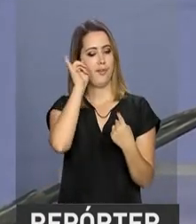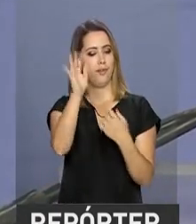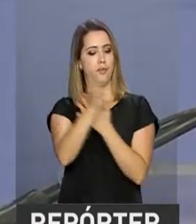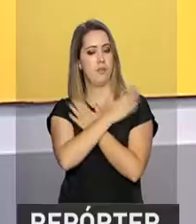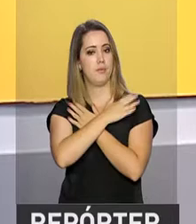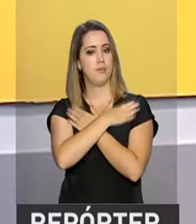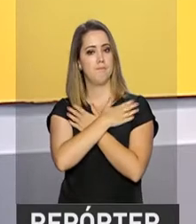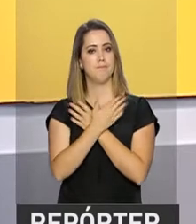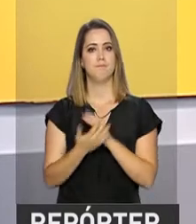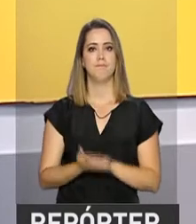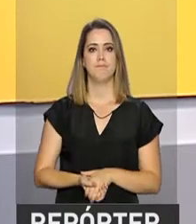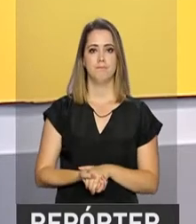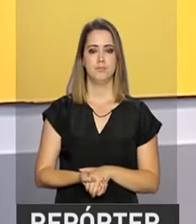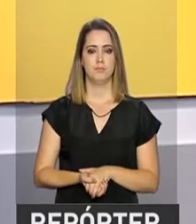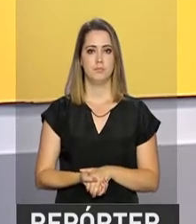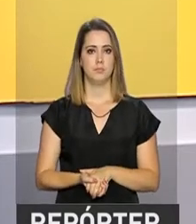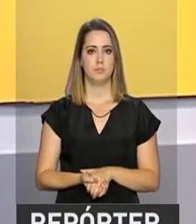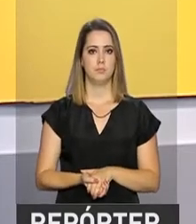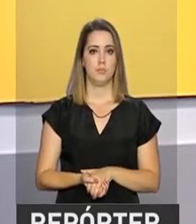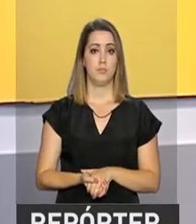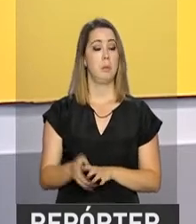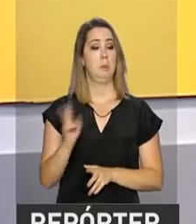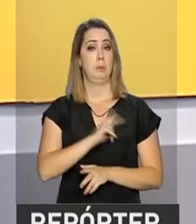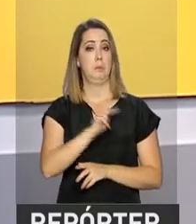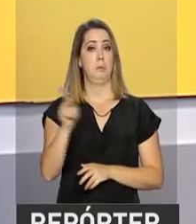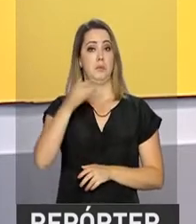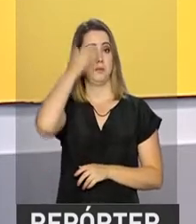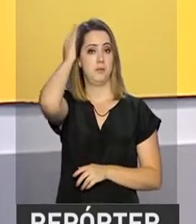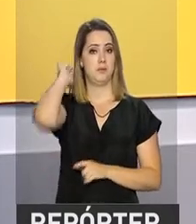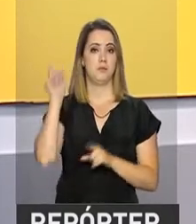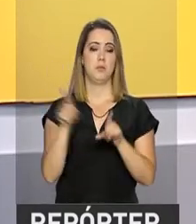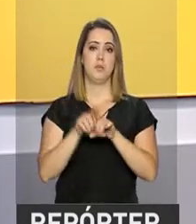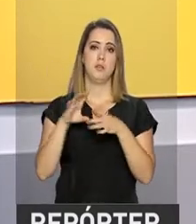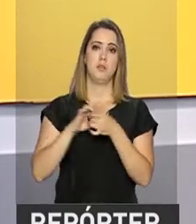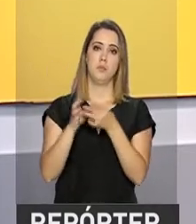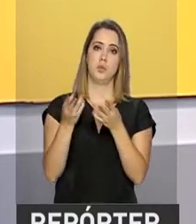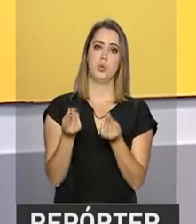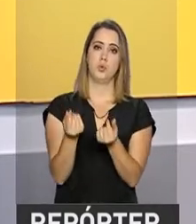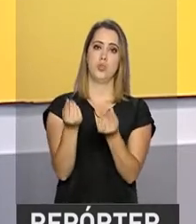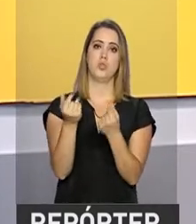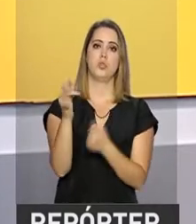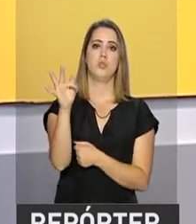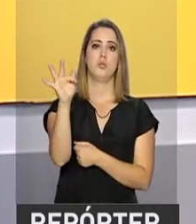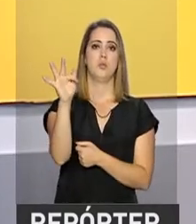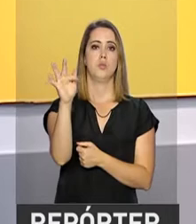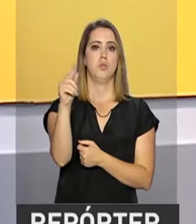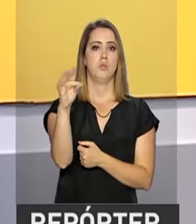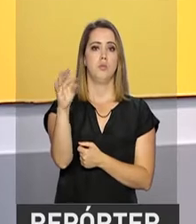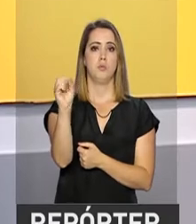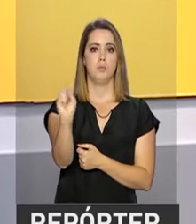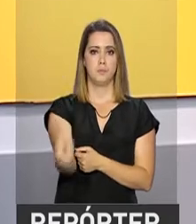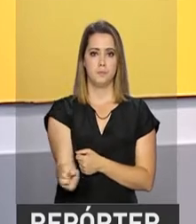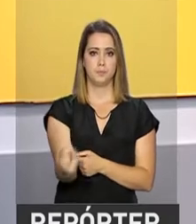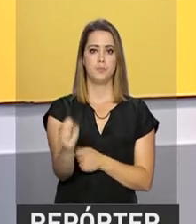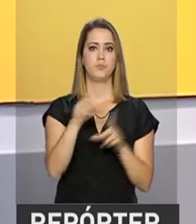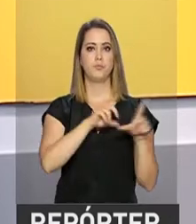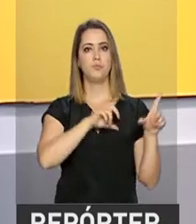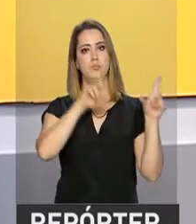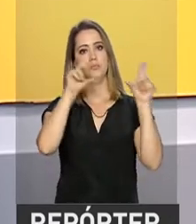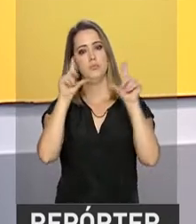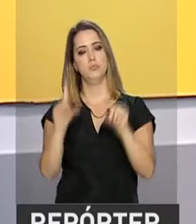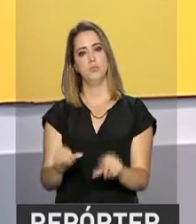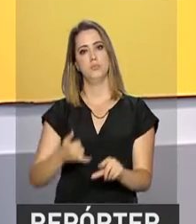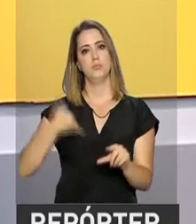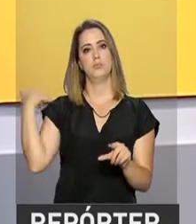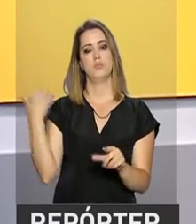desemprego o presidente temer também lembrou da liberação para os trabalhadores dos recursos das contas inativas do fgts